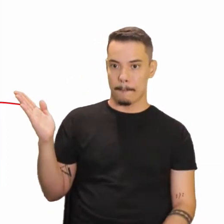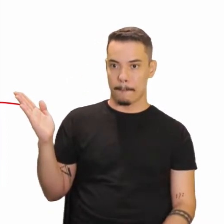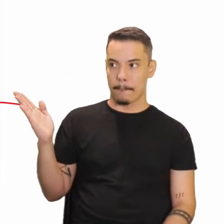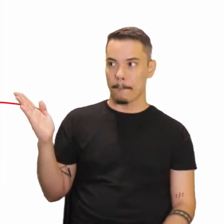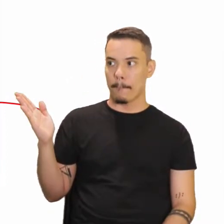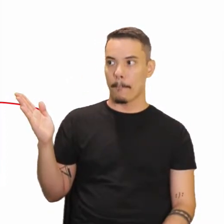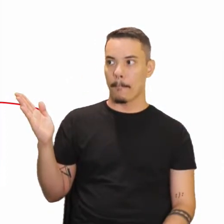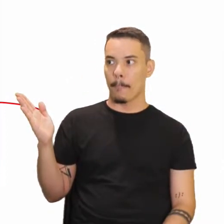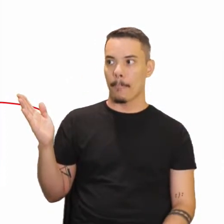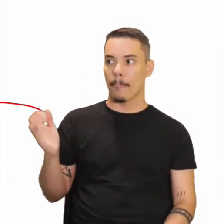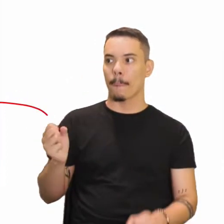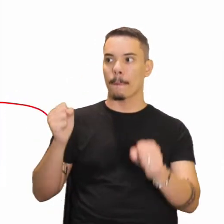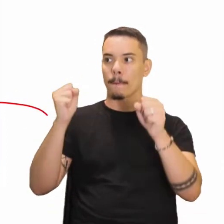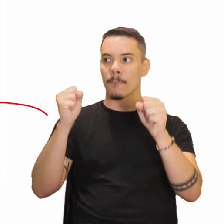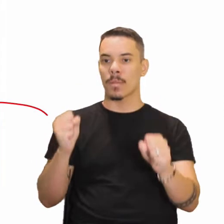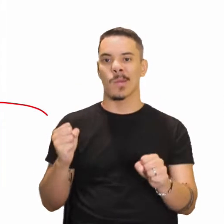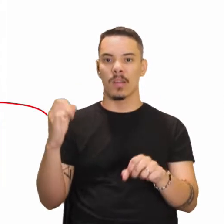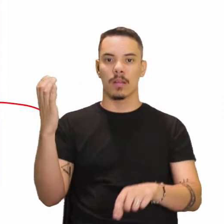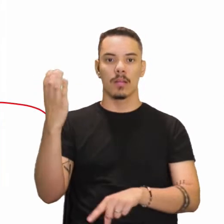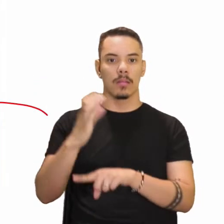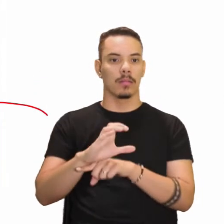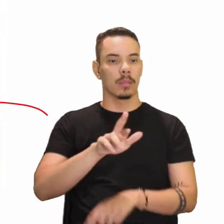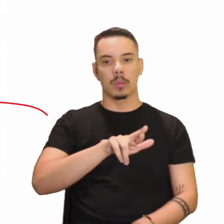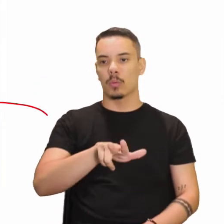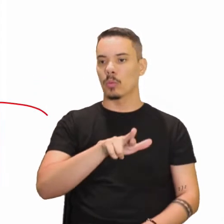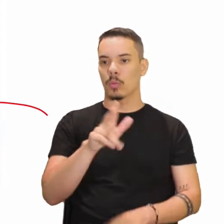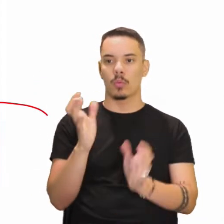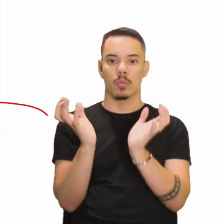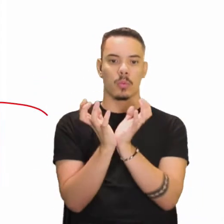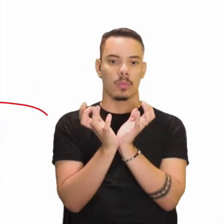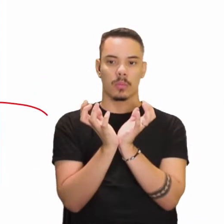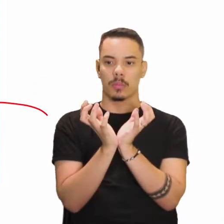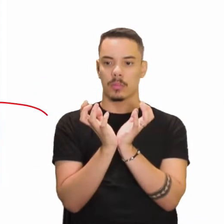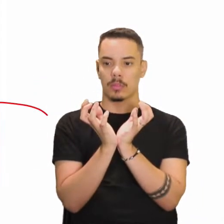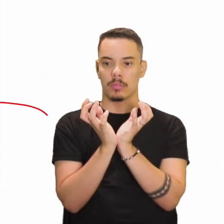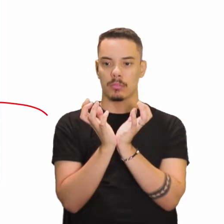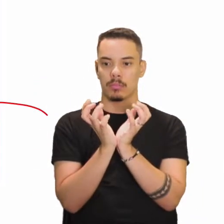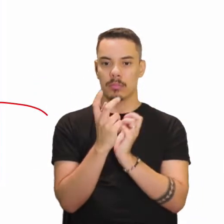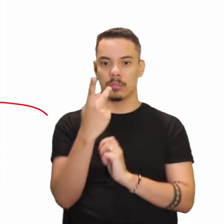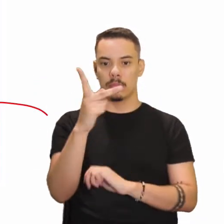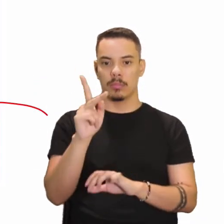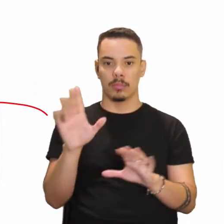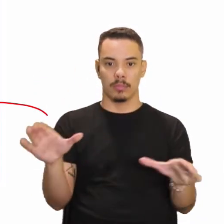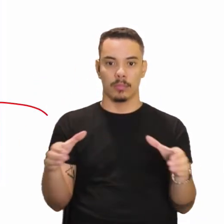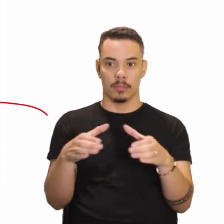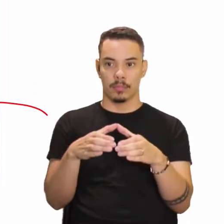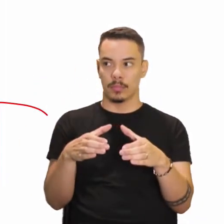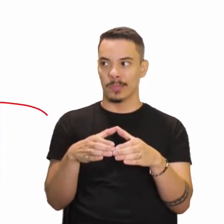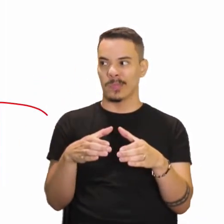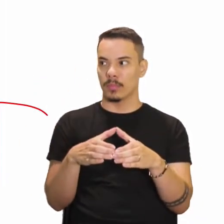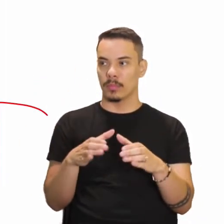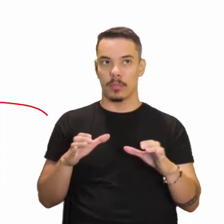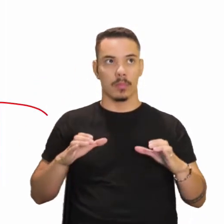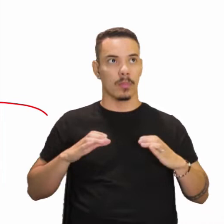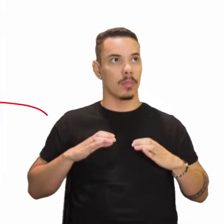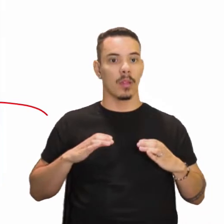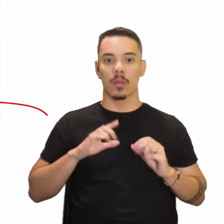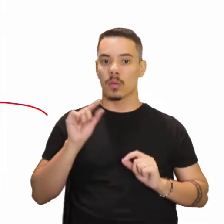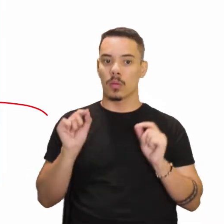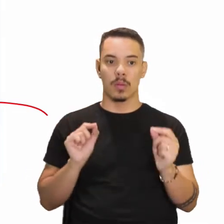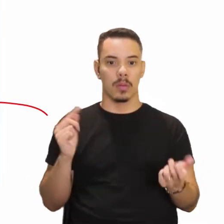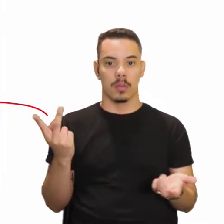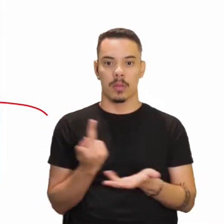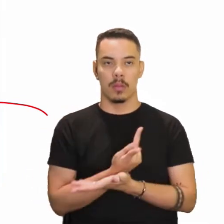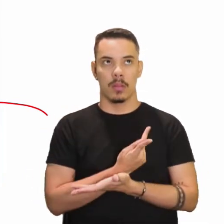colocar aí quando não é período de copa aí na sua comunidade na sua cidade o que que